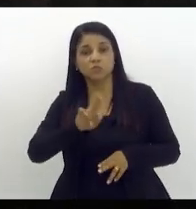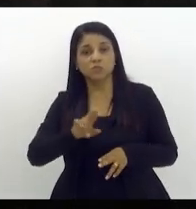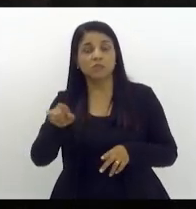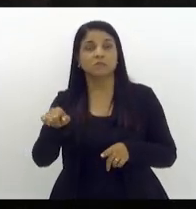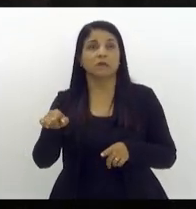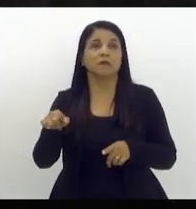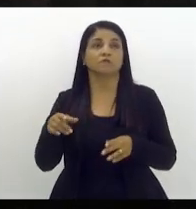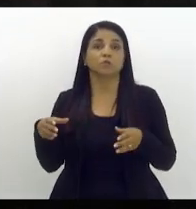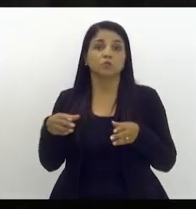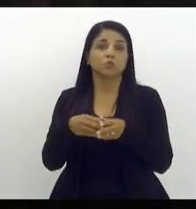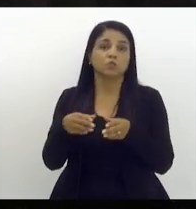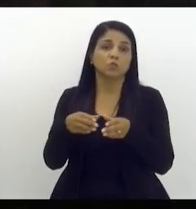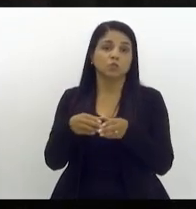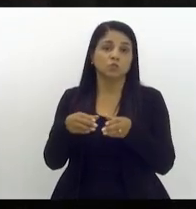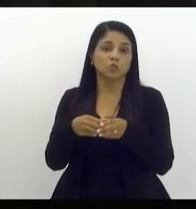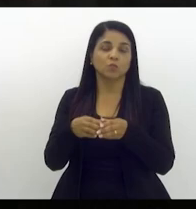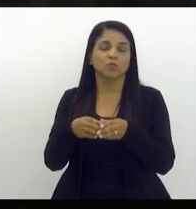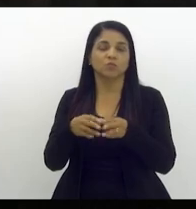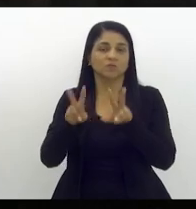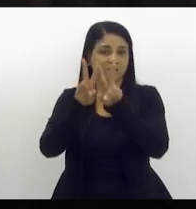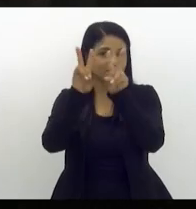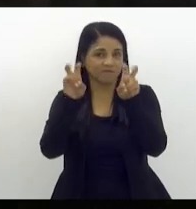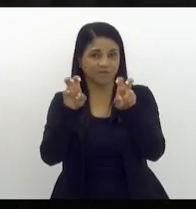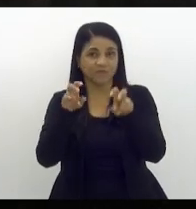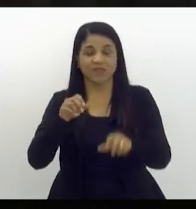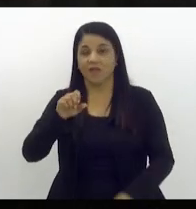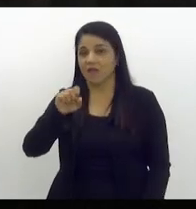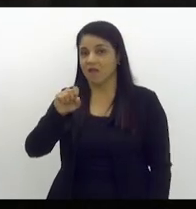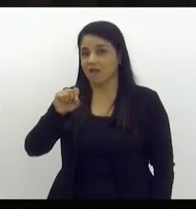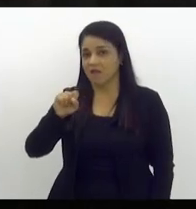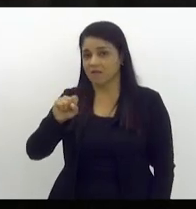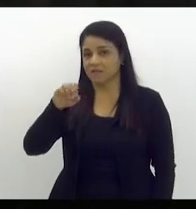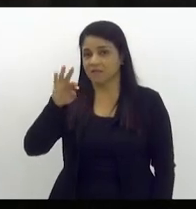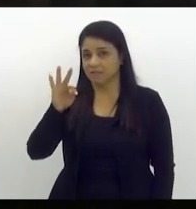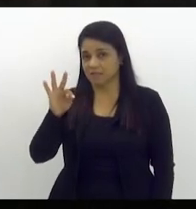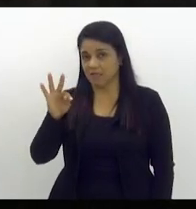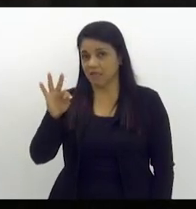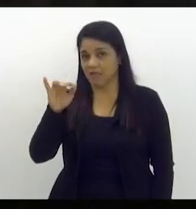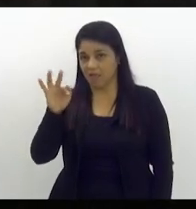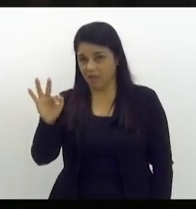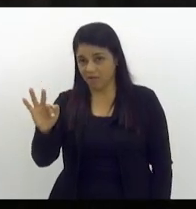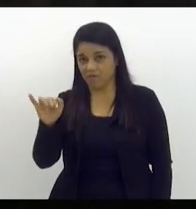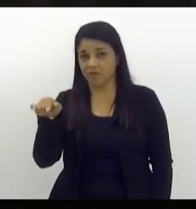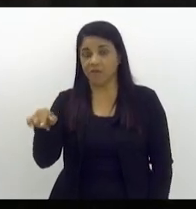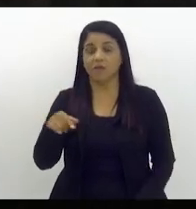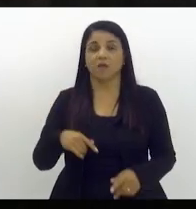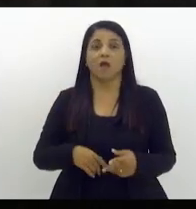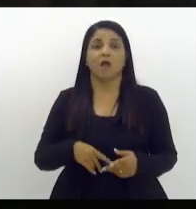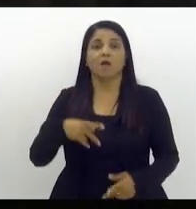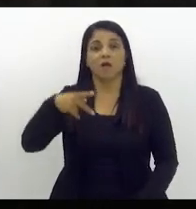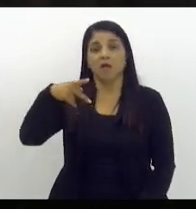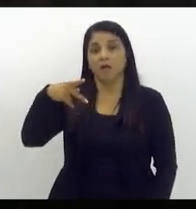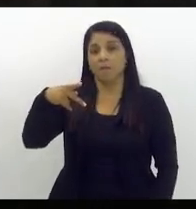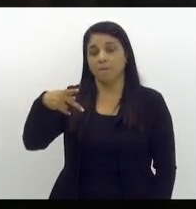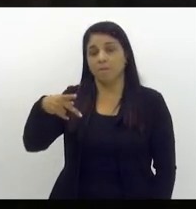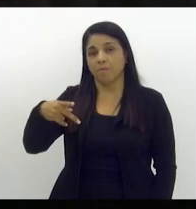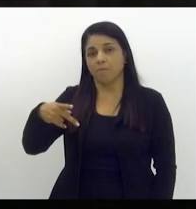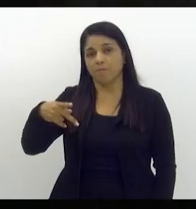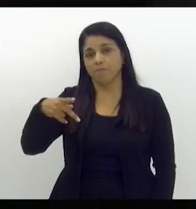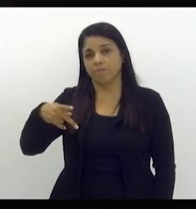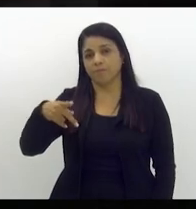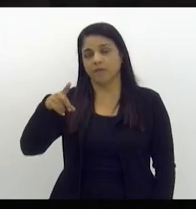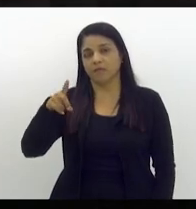temática ao STF. É preciso que se diga que é bem verdade que a DPF 635 ela foi impetrada